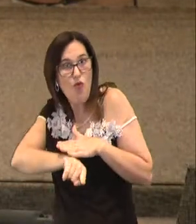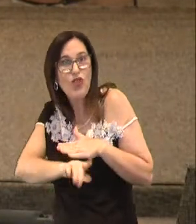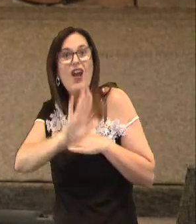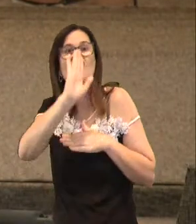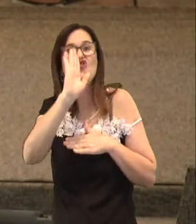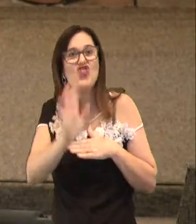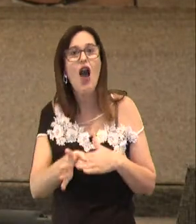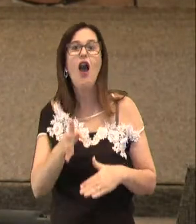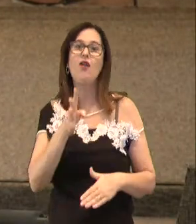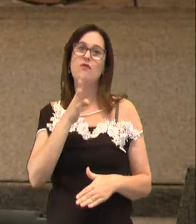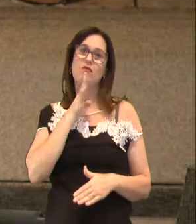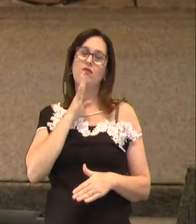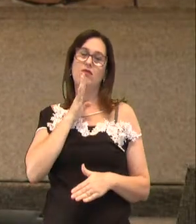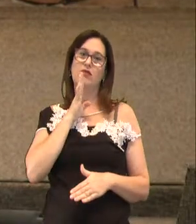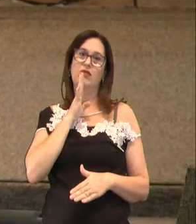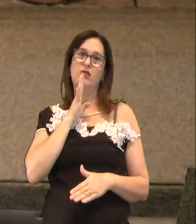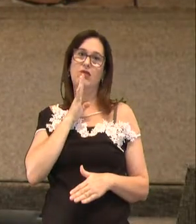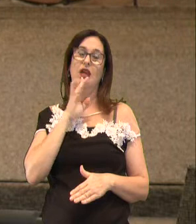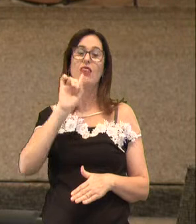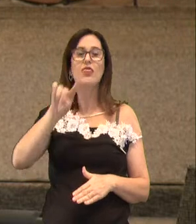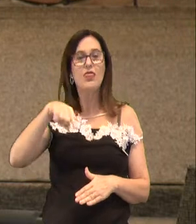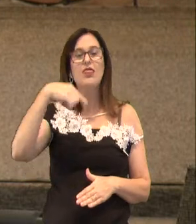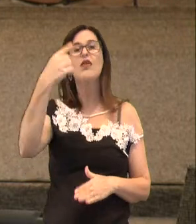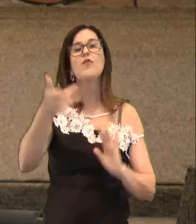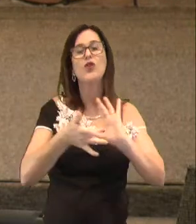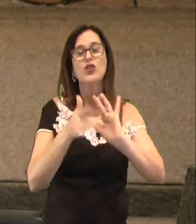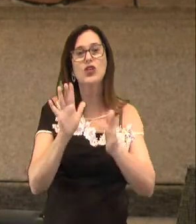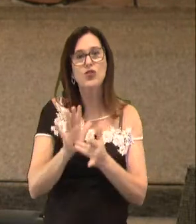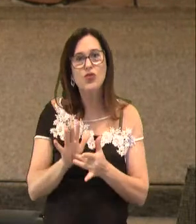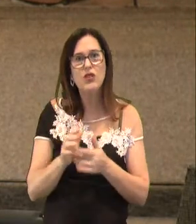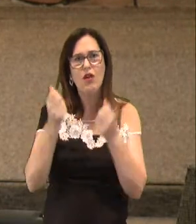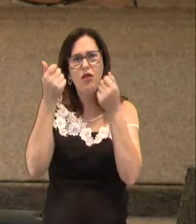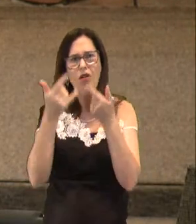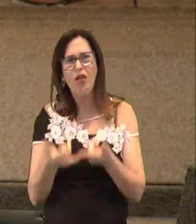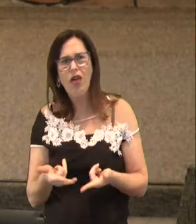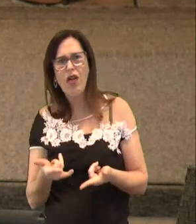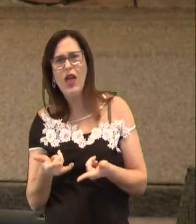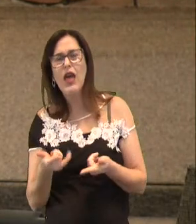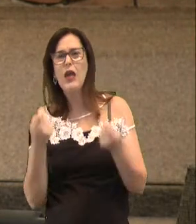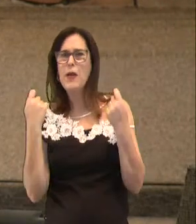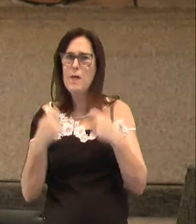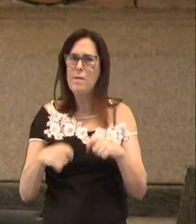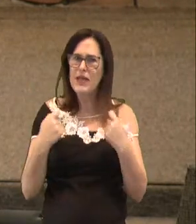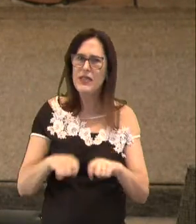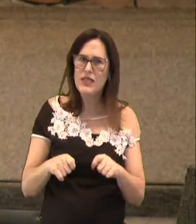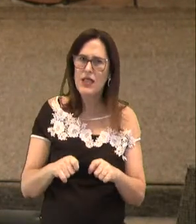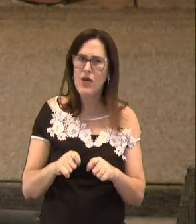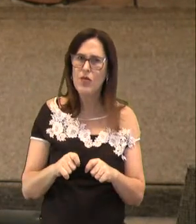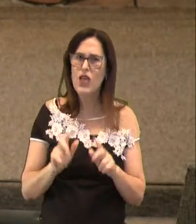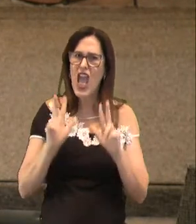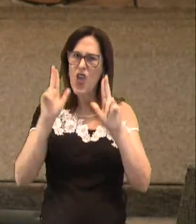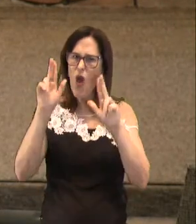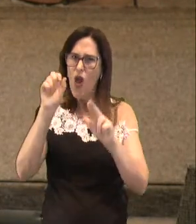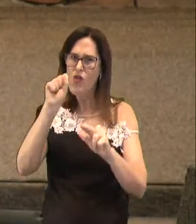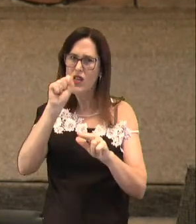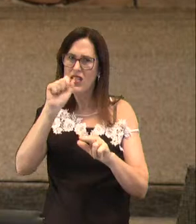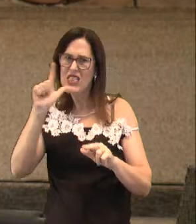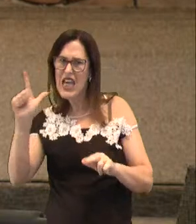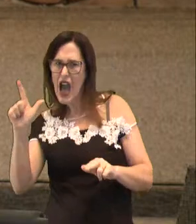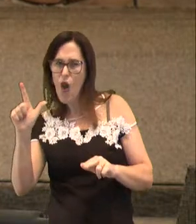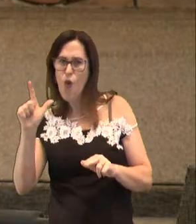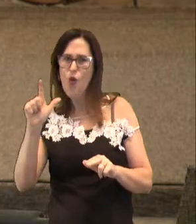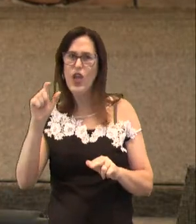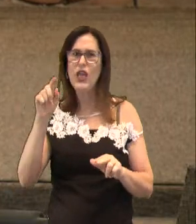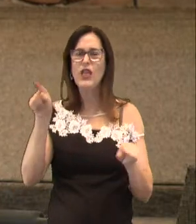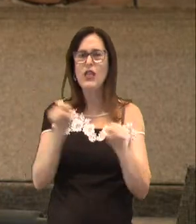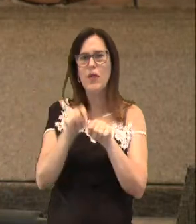já conheciam. Logo em seguida, Jesus vai falar sobre a necessidade de sermos sal e luz, de fazermos